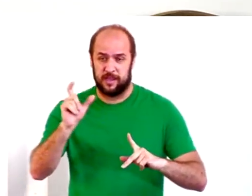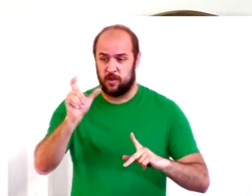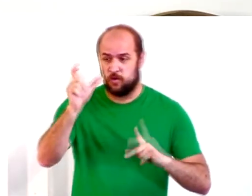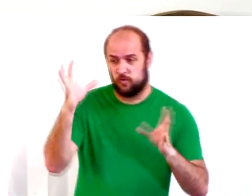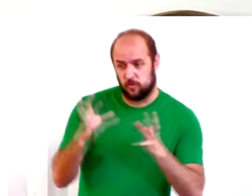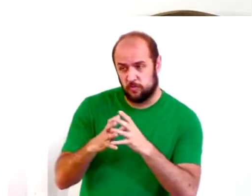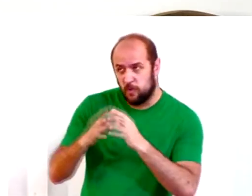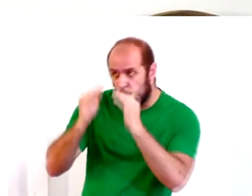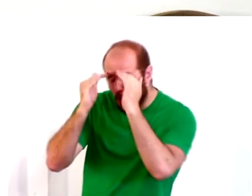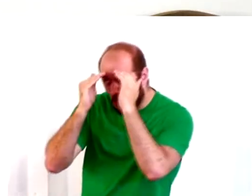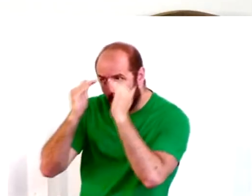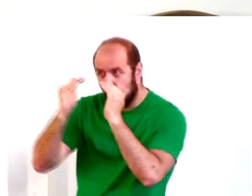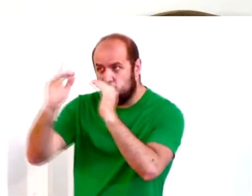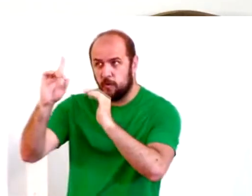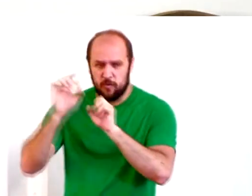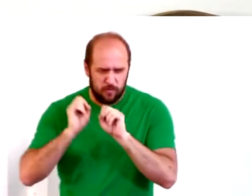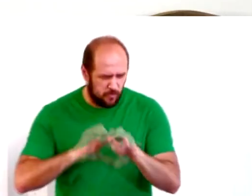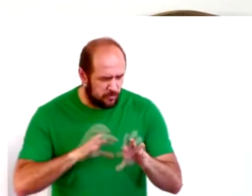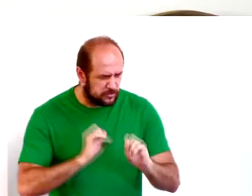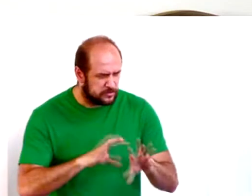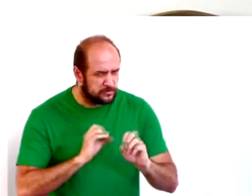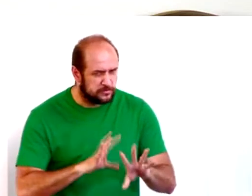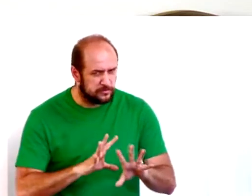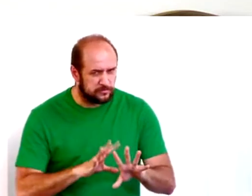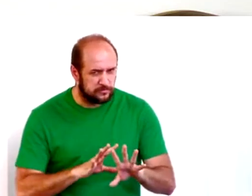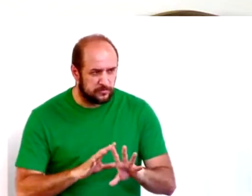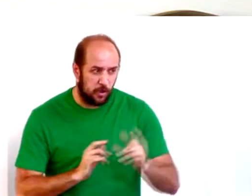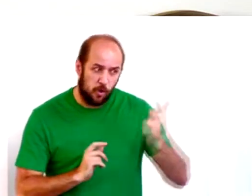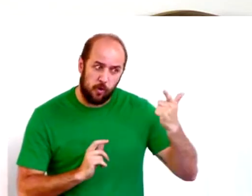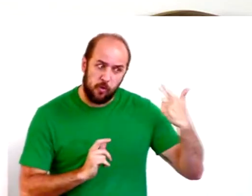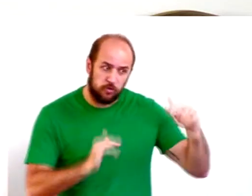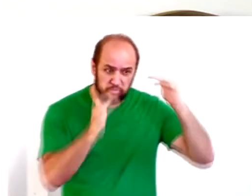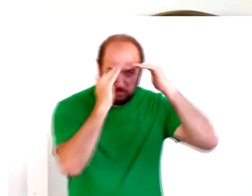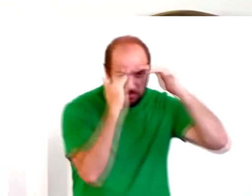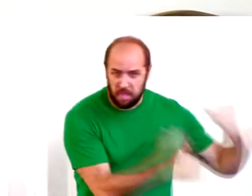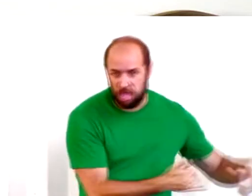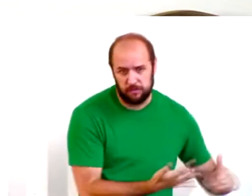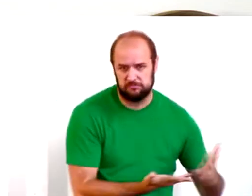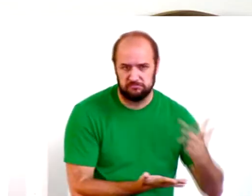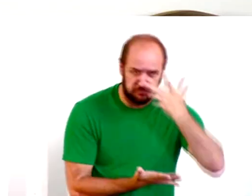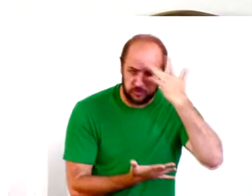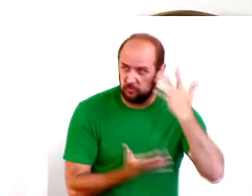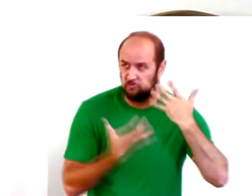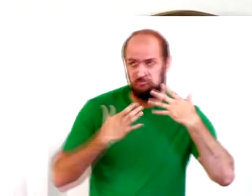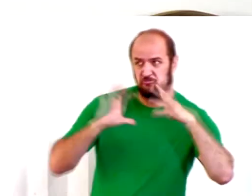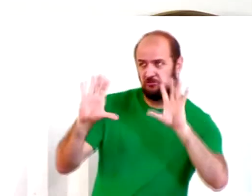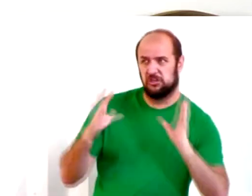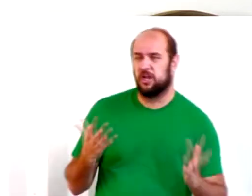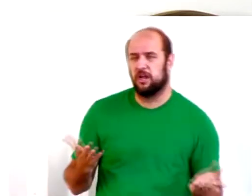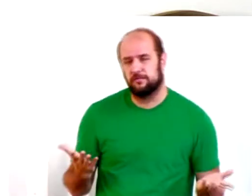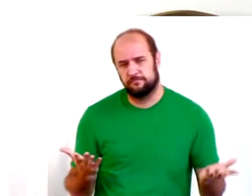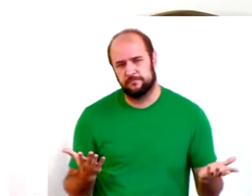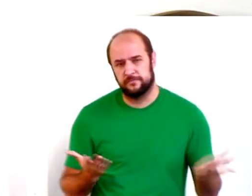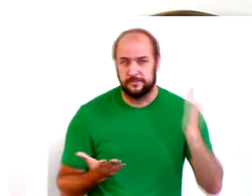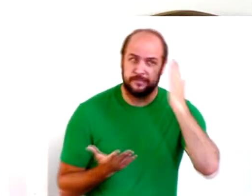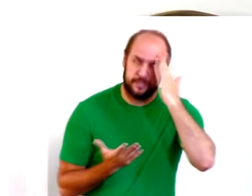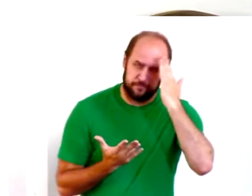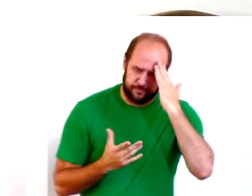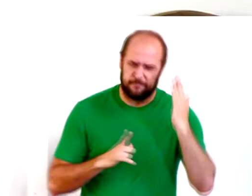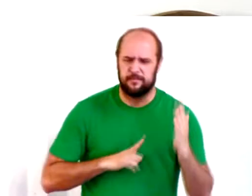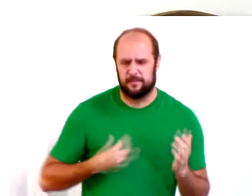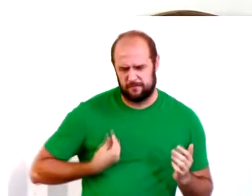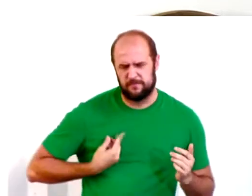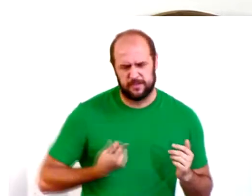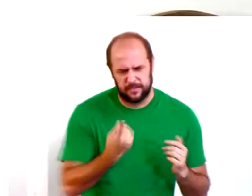dele, que Ele orienta e eles andam, e desobedientes. E pessoas que sabem, de alguma forma, que existe uma eternidade,